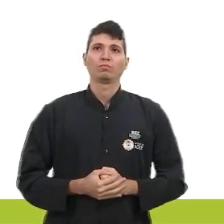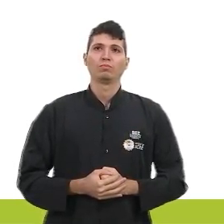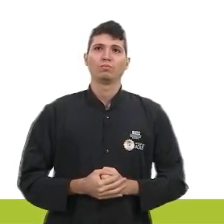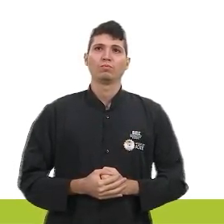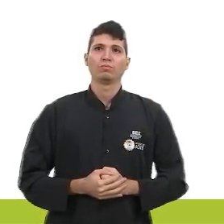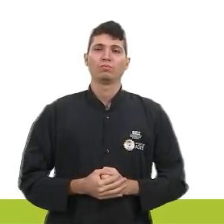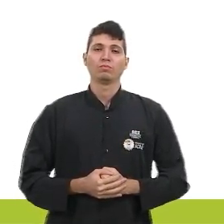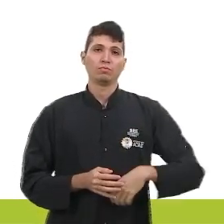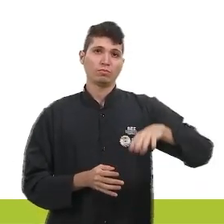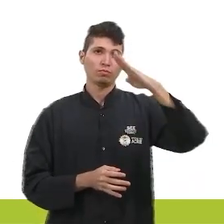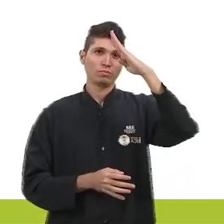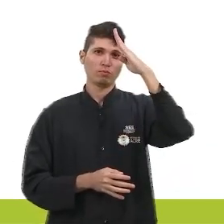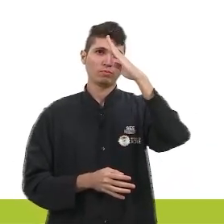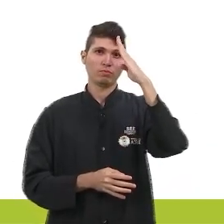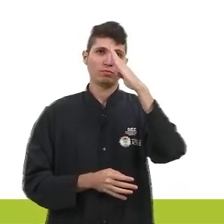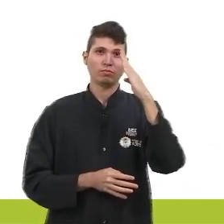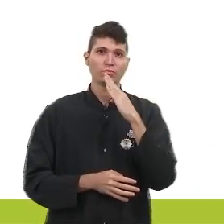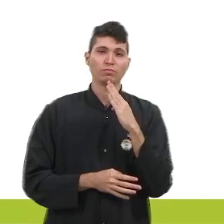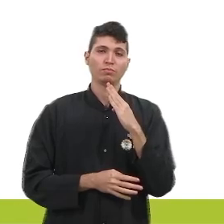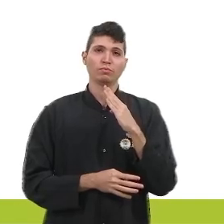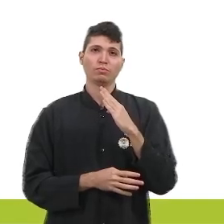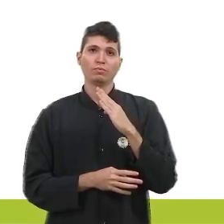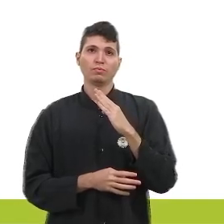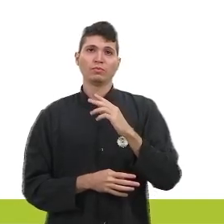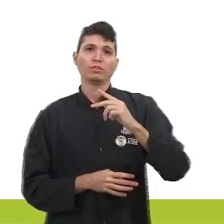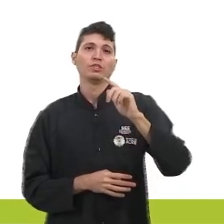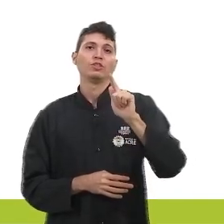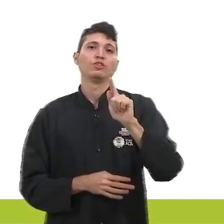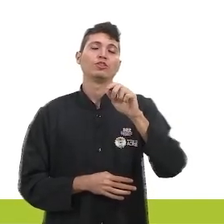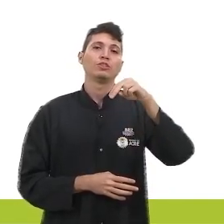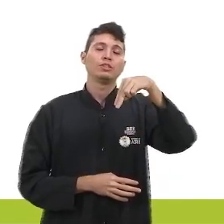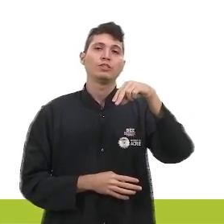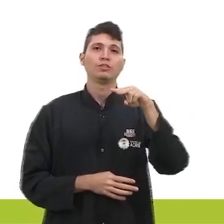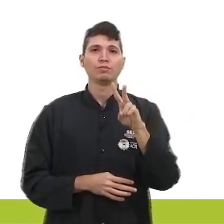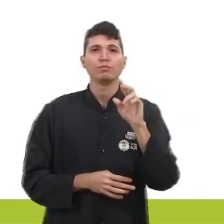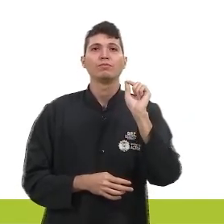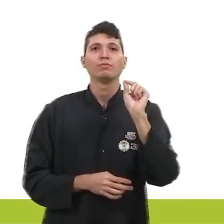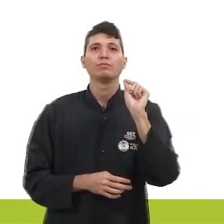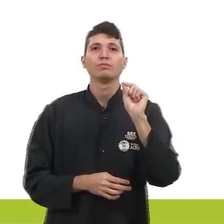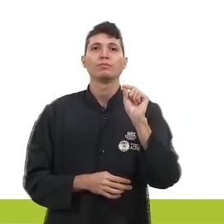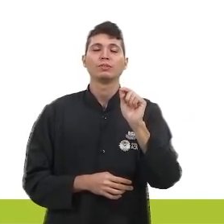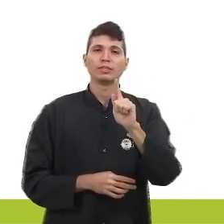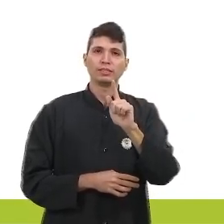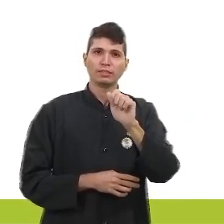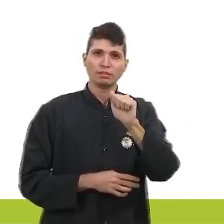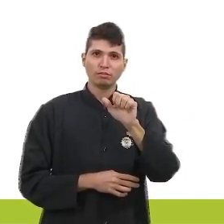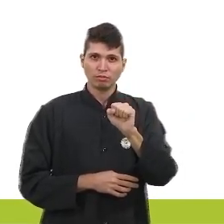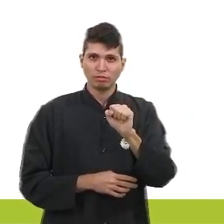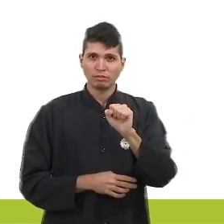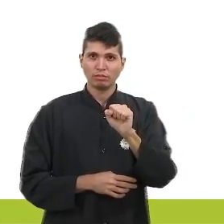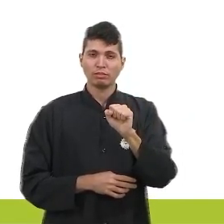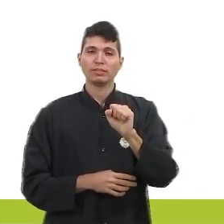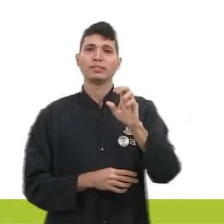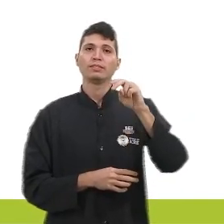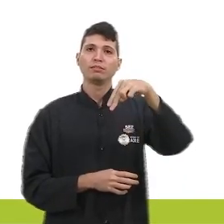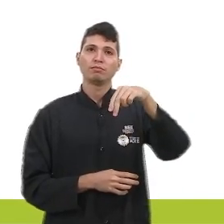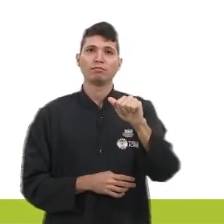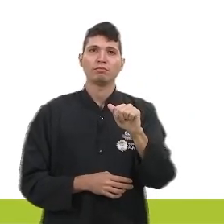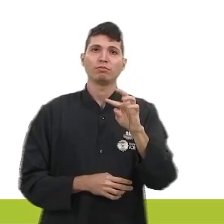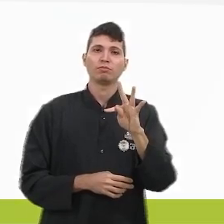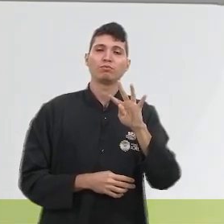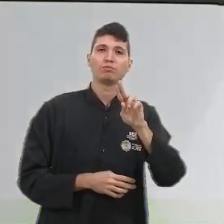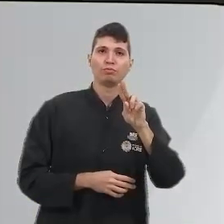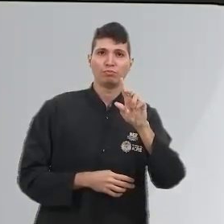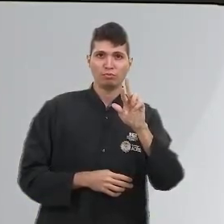Brasil, ele é usado como GNV. O que é GNV? Gás natural veicular. Então, o